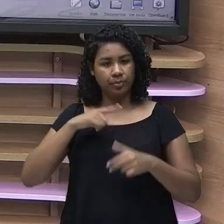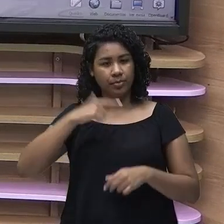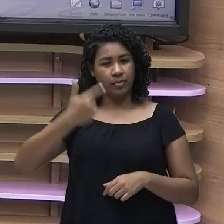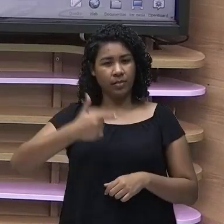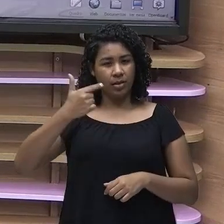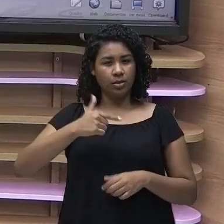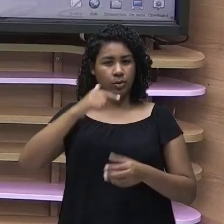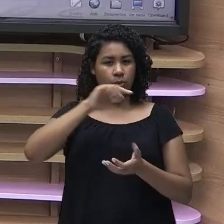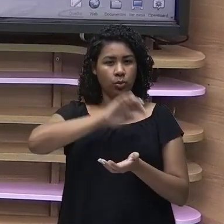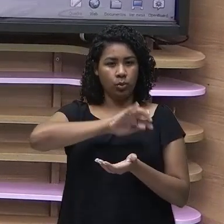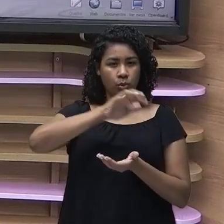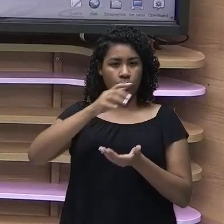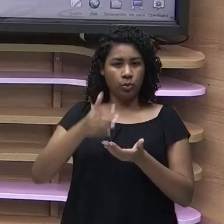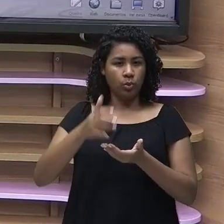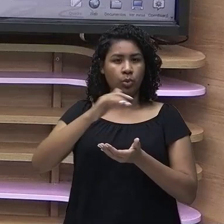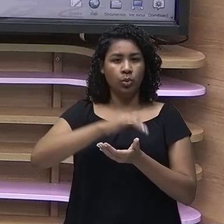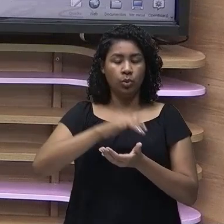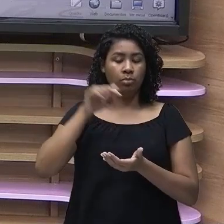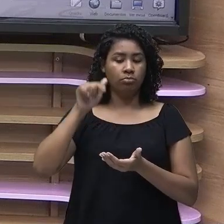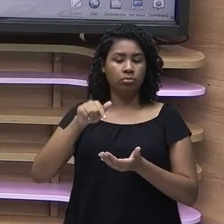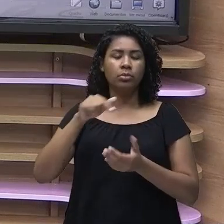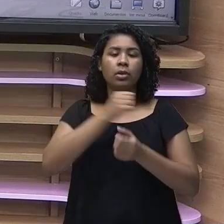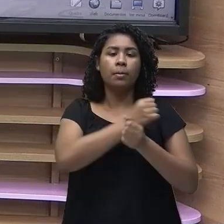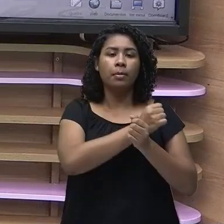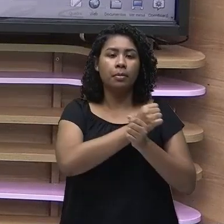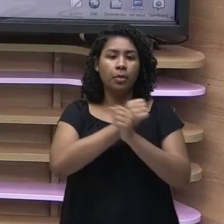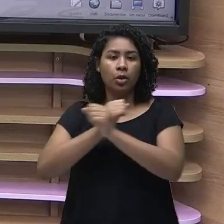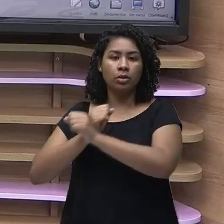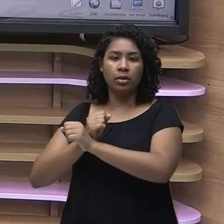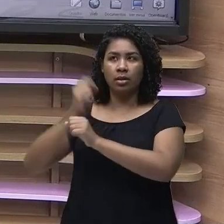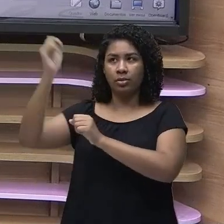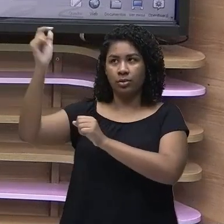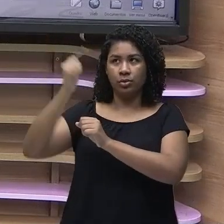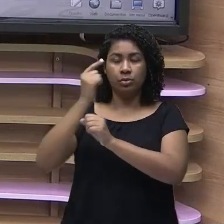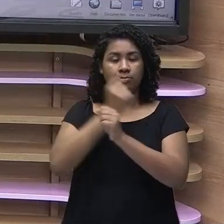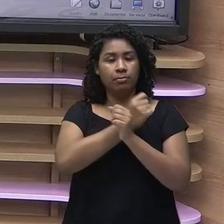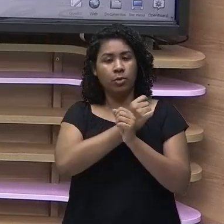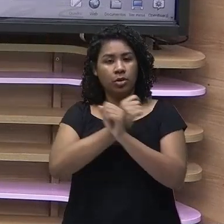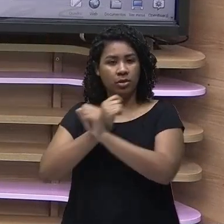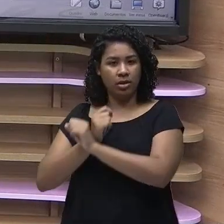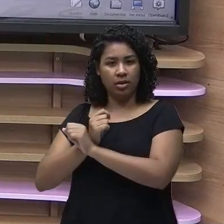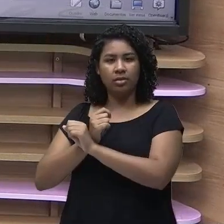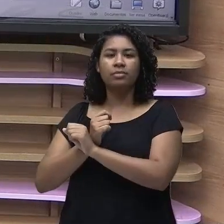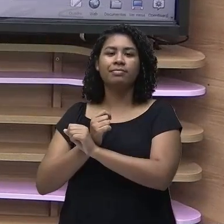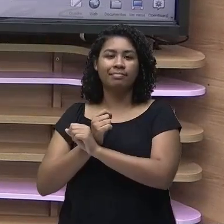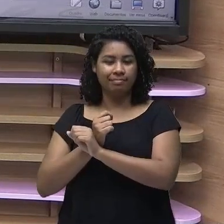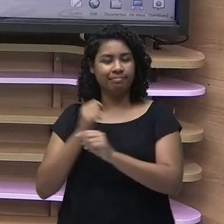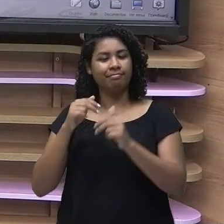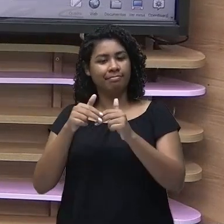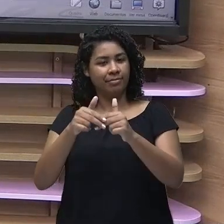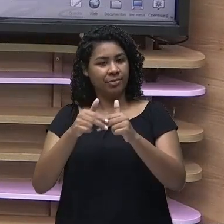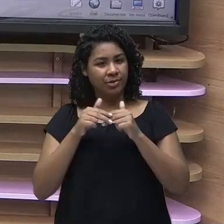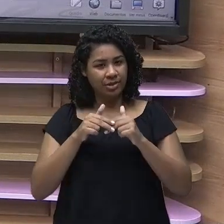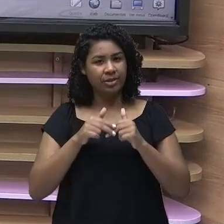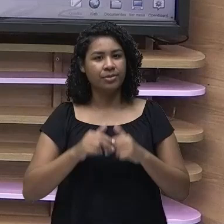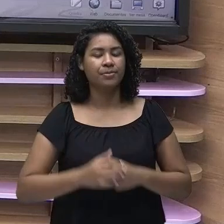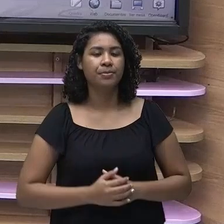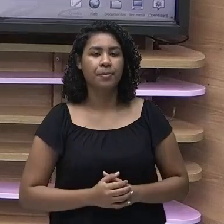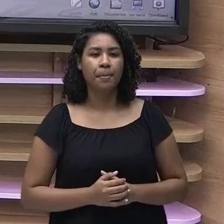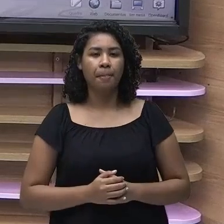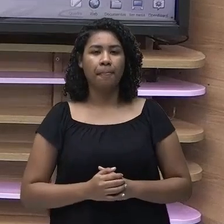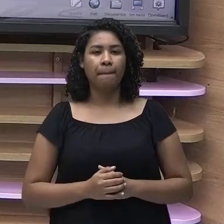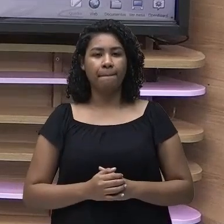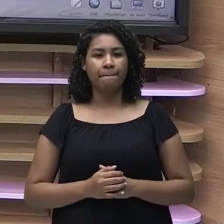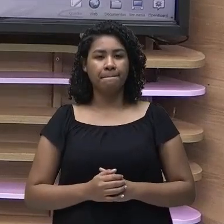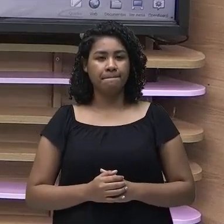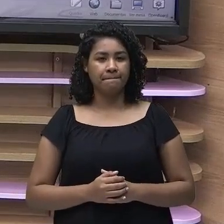atmosfera, vai fazer essa proteção, essa barreira, né, para que os raios ultravioletas nocivos não cheguem aqui em grande